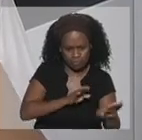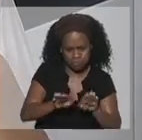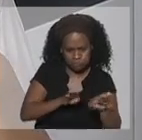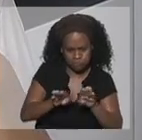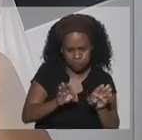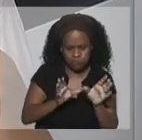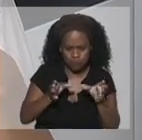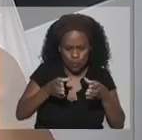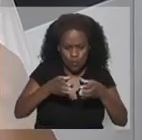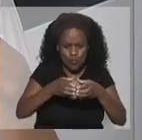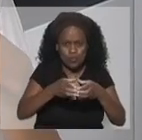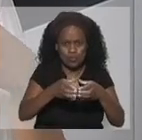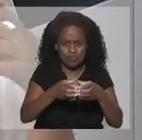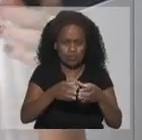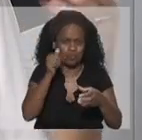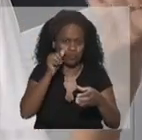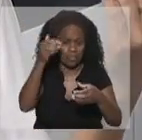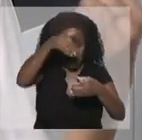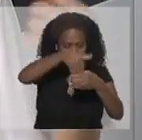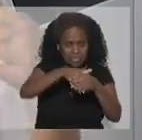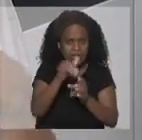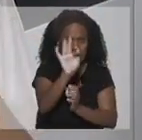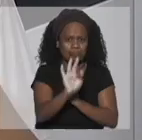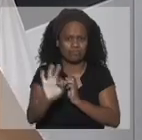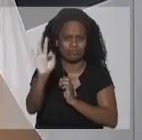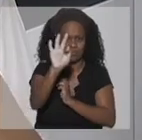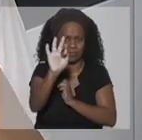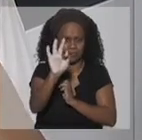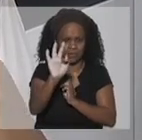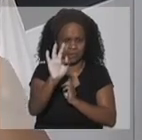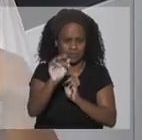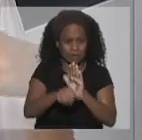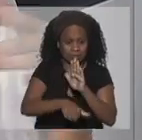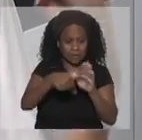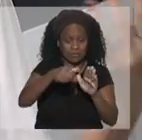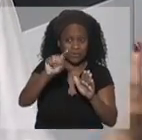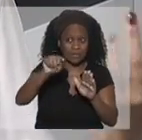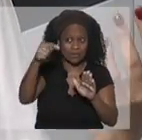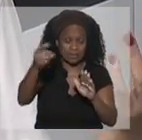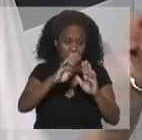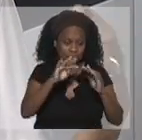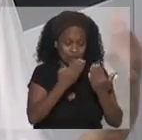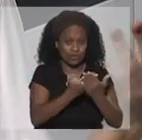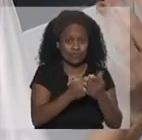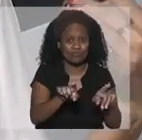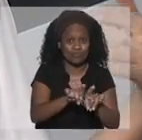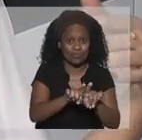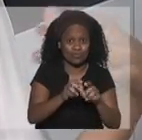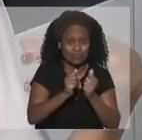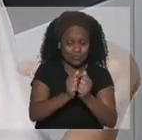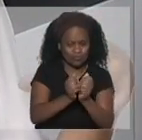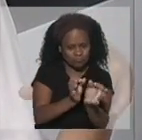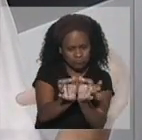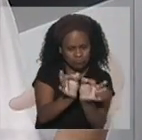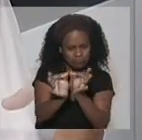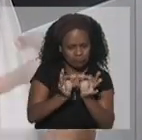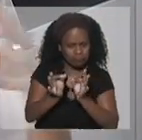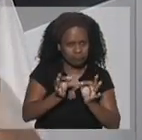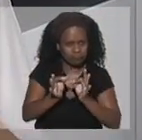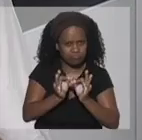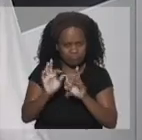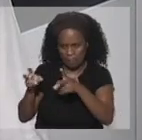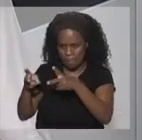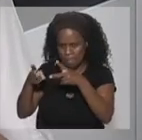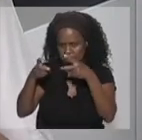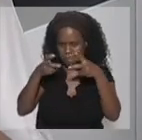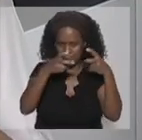um movimento de que as mulheres dentro das universidades primeiro e depois das escolas começaram a se auto-organizar.